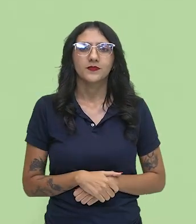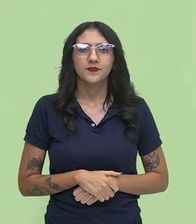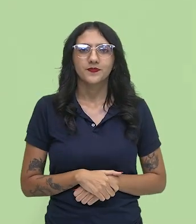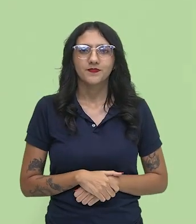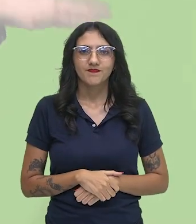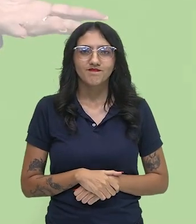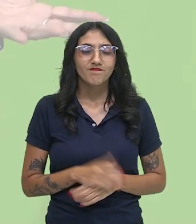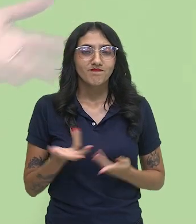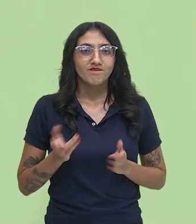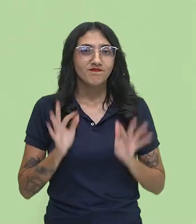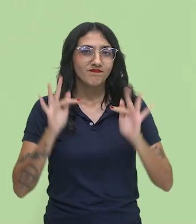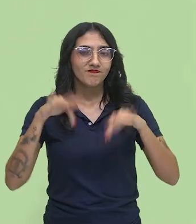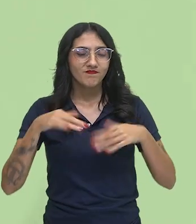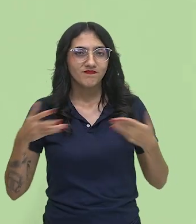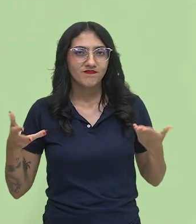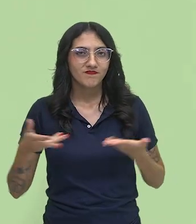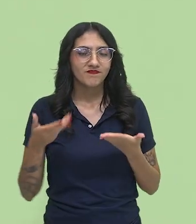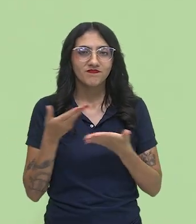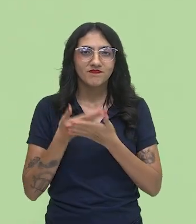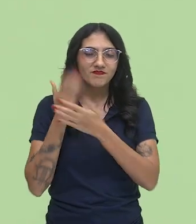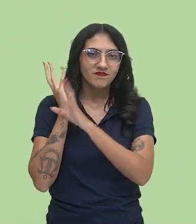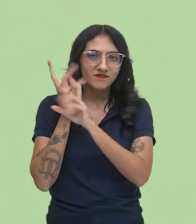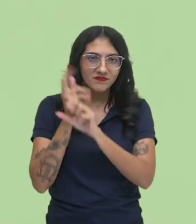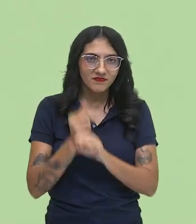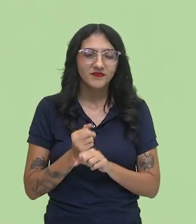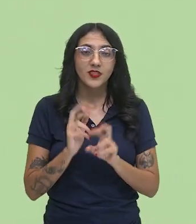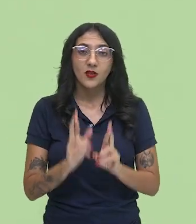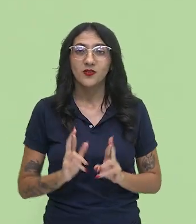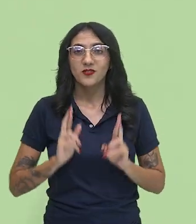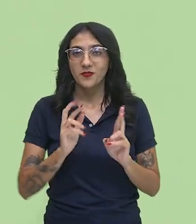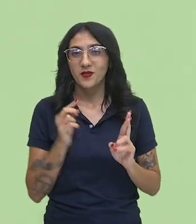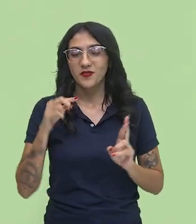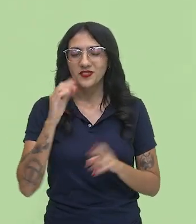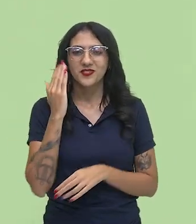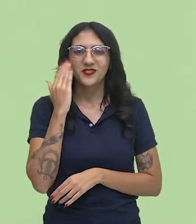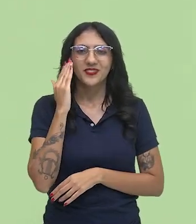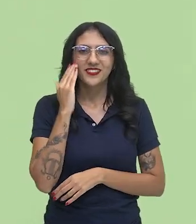pessoal. Chegamos ao final da nossa revisão. Eu espero que vocês tenham